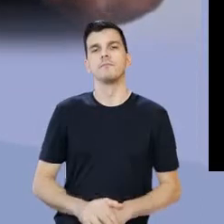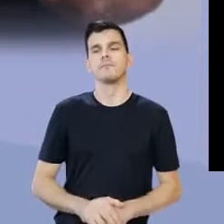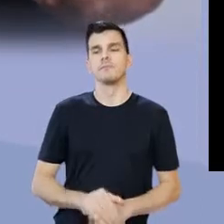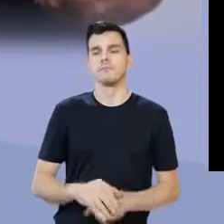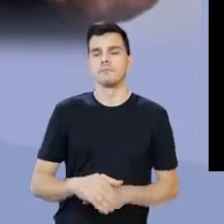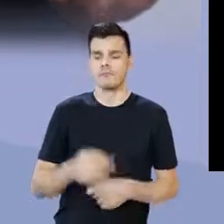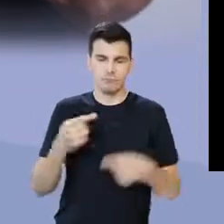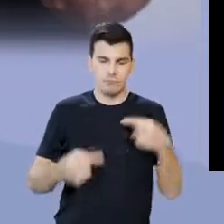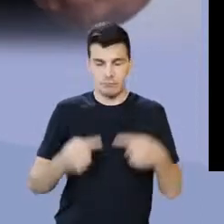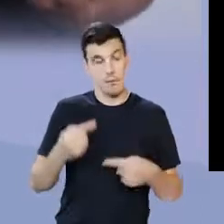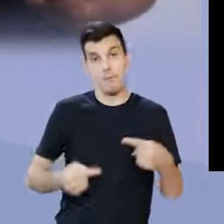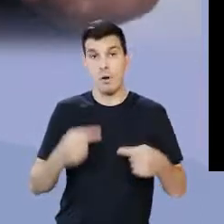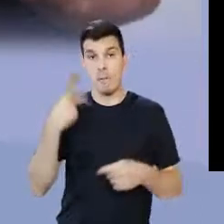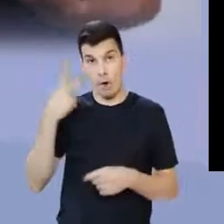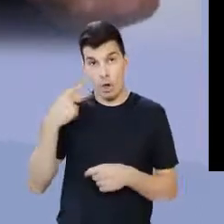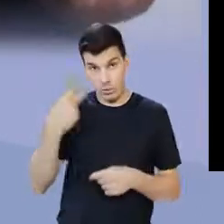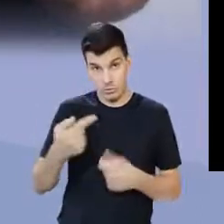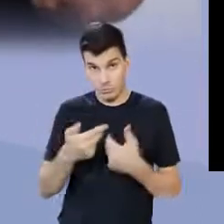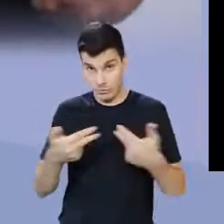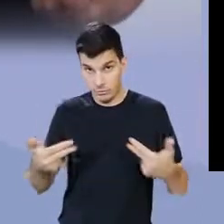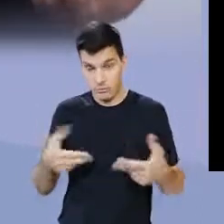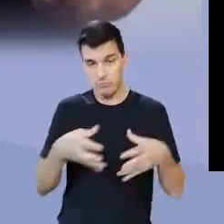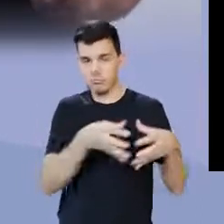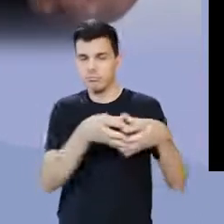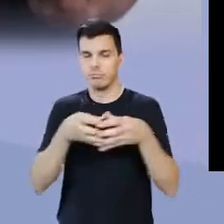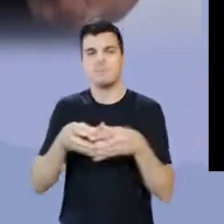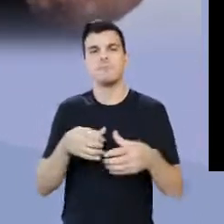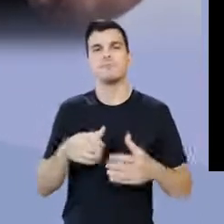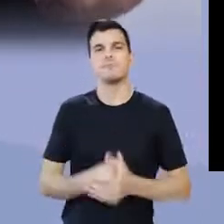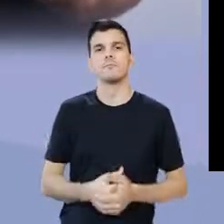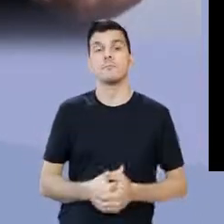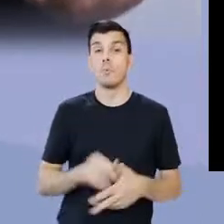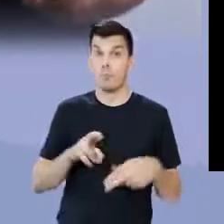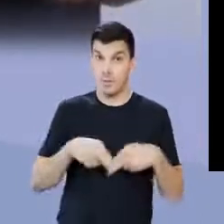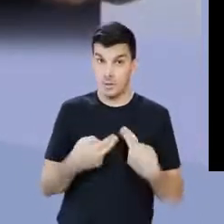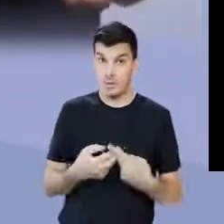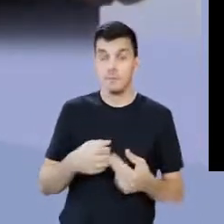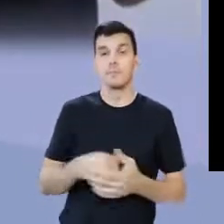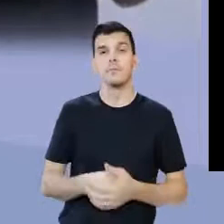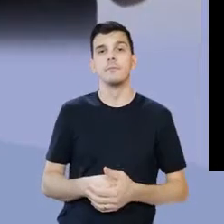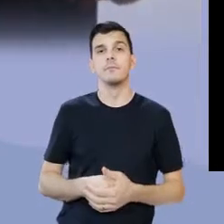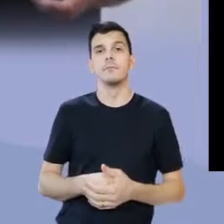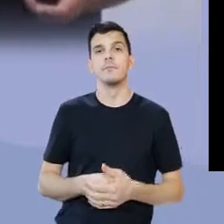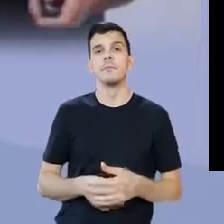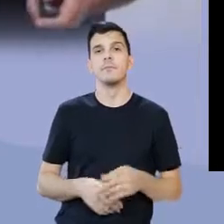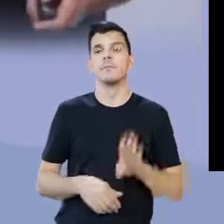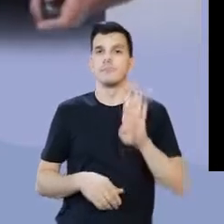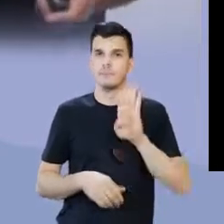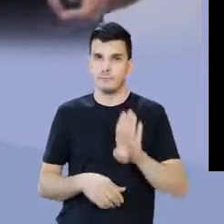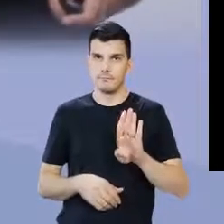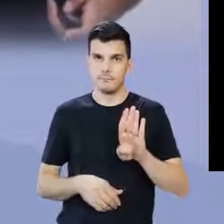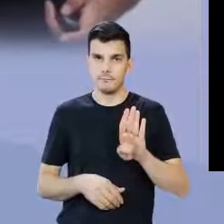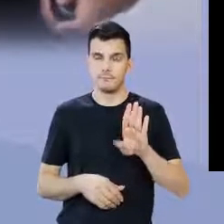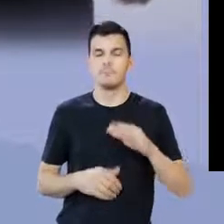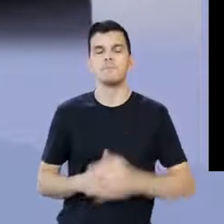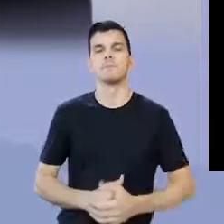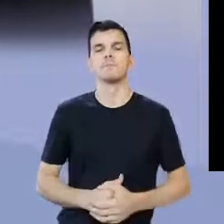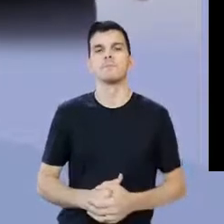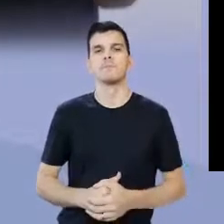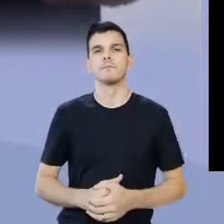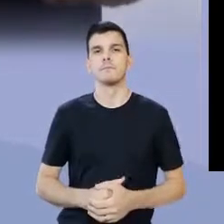diretamente nas discussões, nos fóruns decisórios. Portanto, o gabarito é a letra